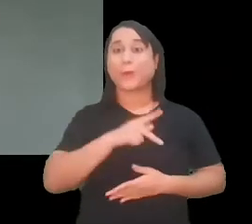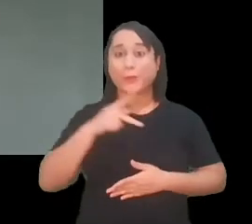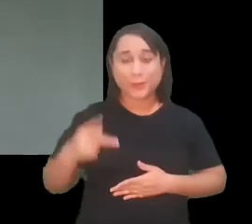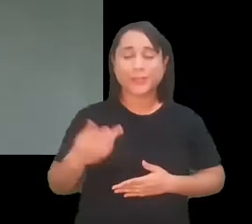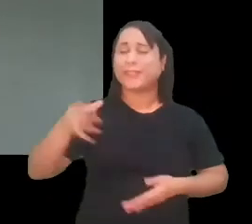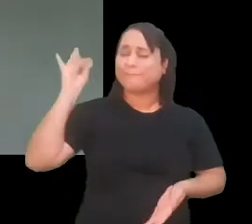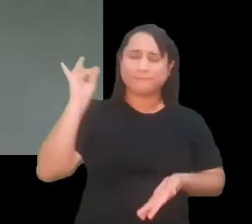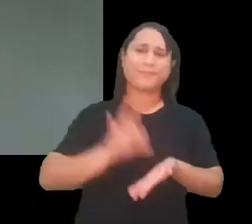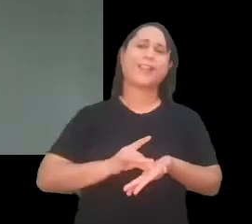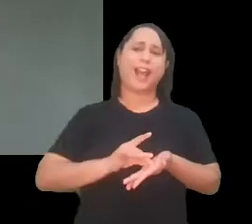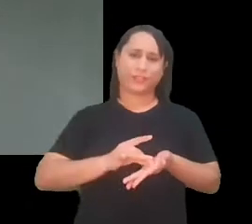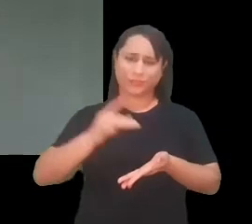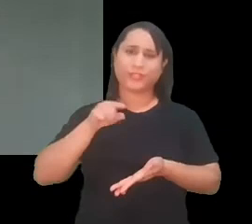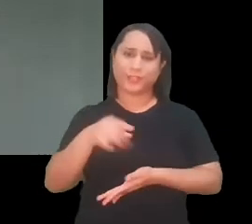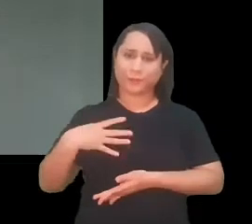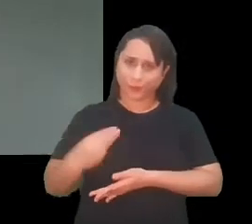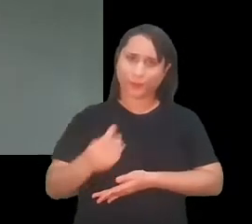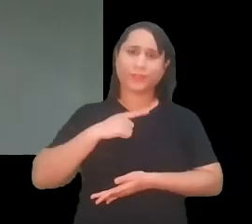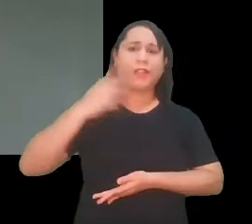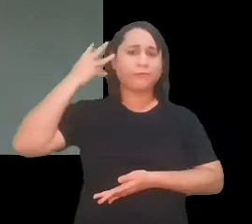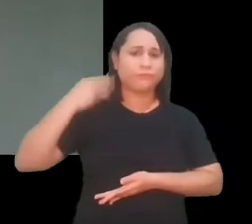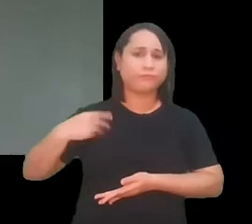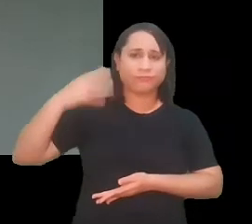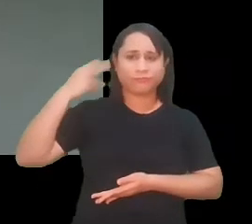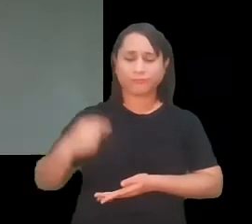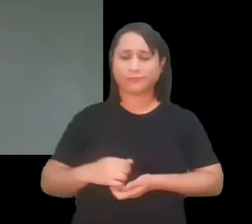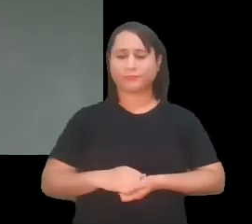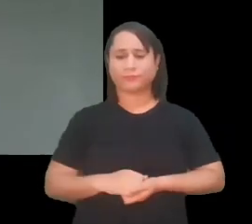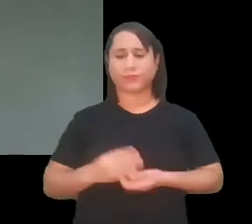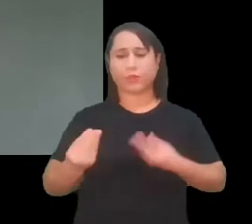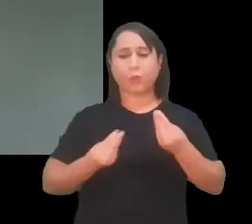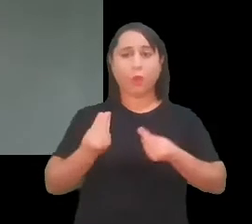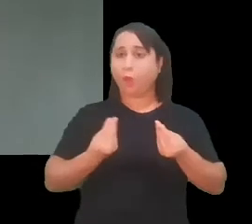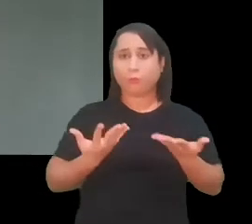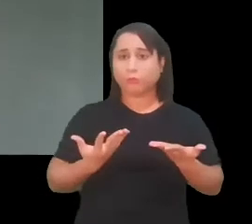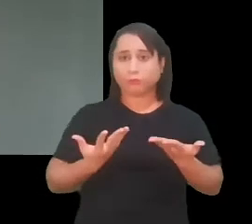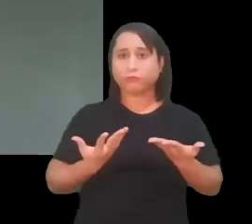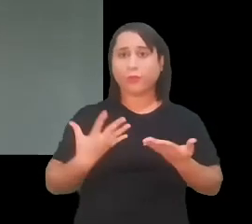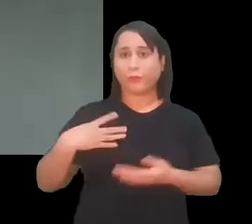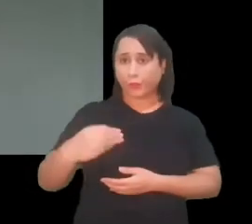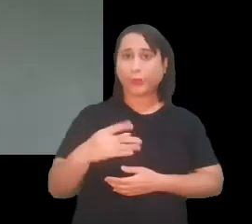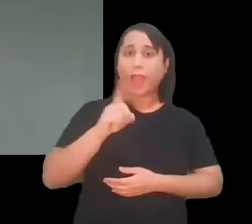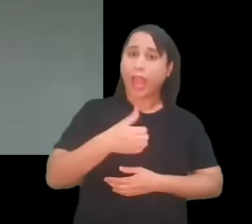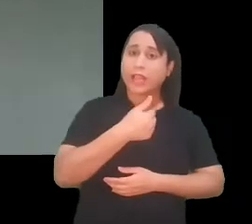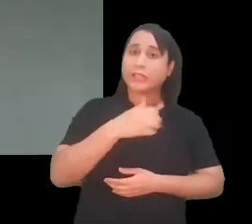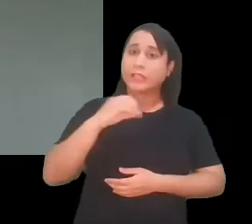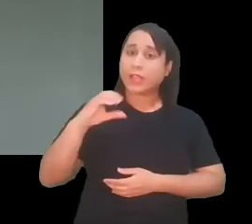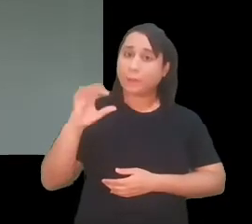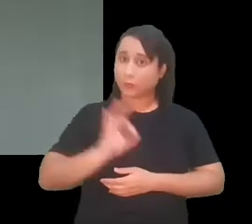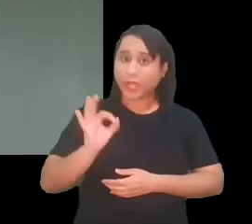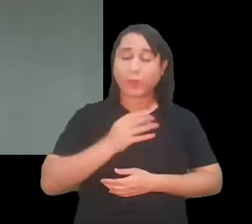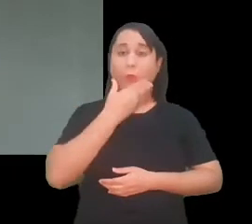aí que com certeza ele herda a hipertricose. Só qual que é a chance de ter um filho com hipertricose? 100%, tá? Se não tiver uma filha, claro,